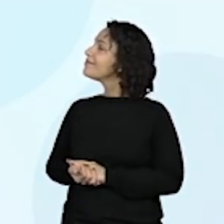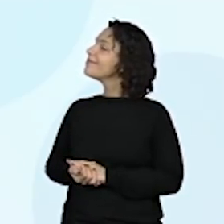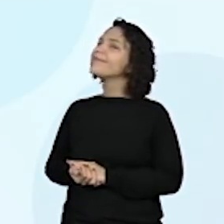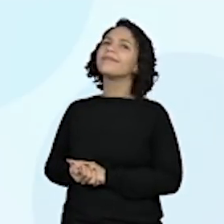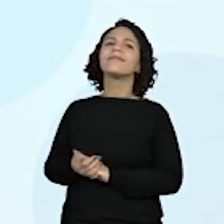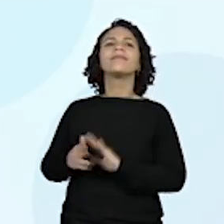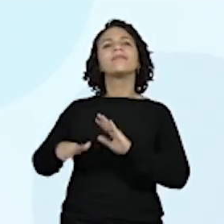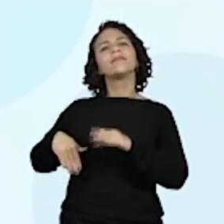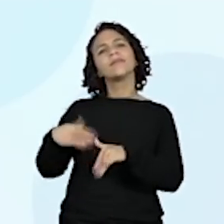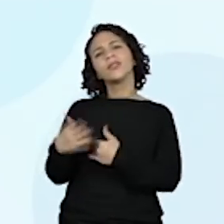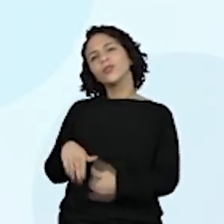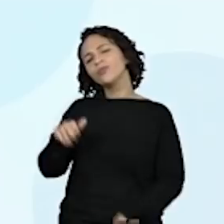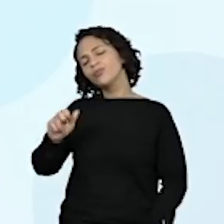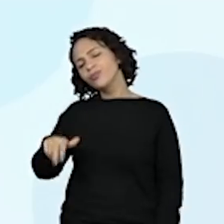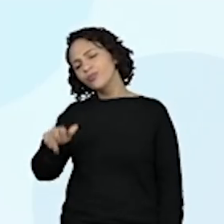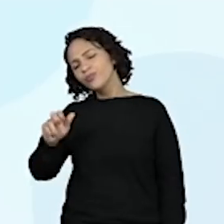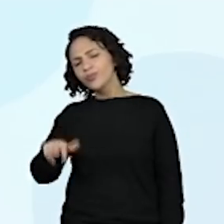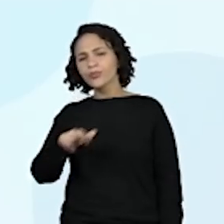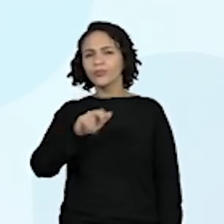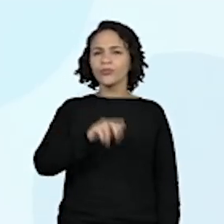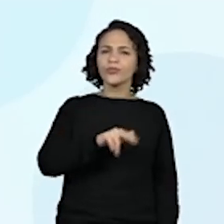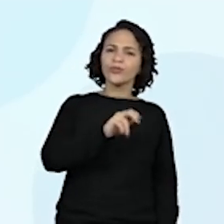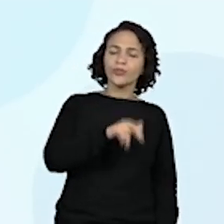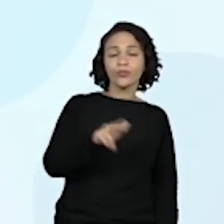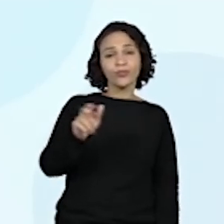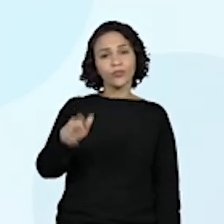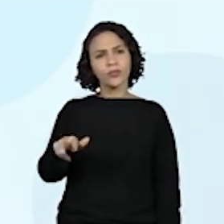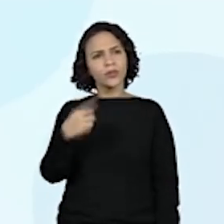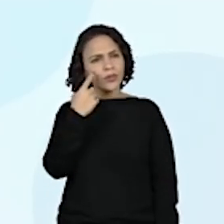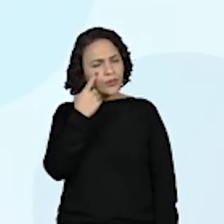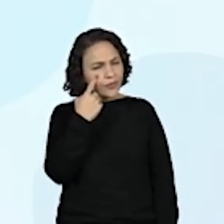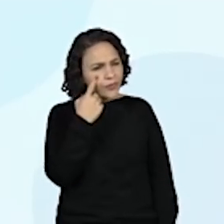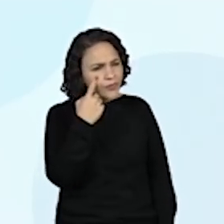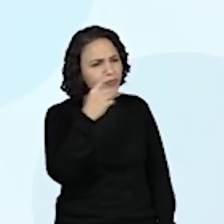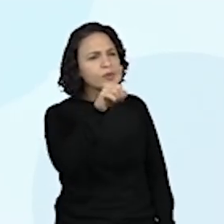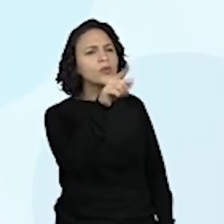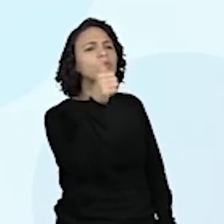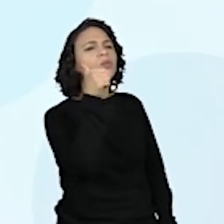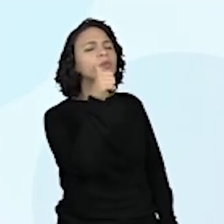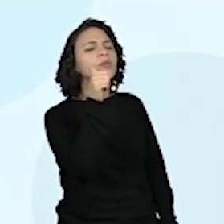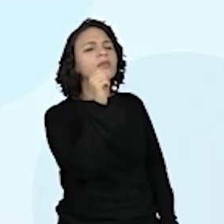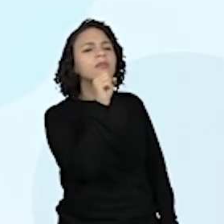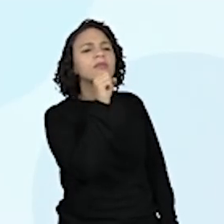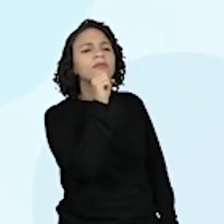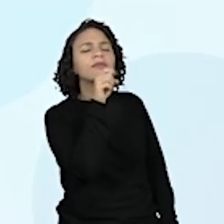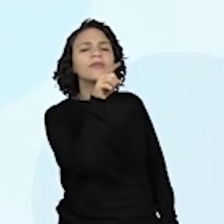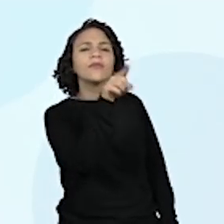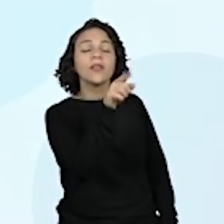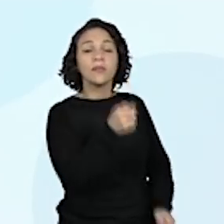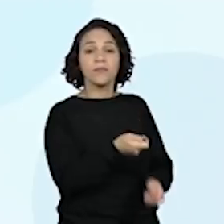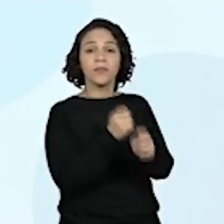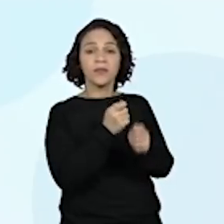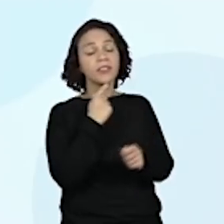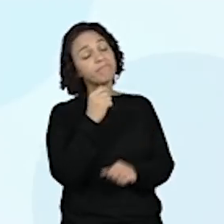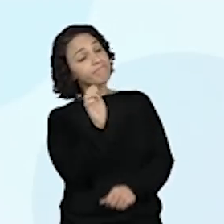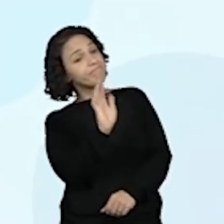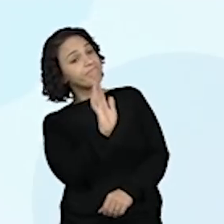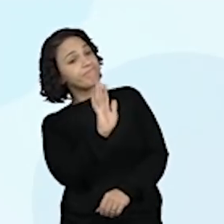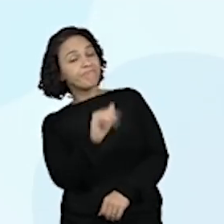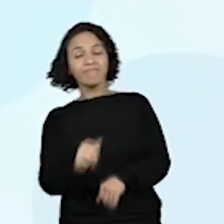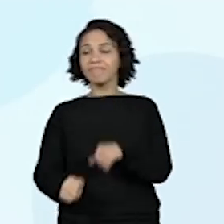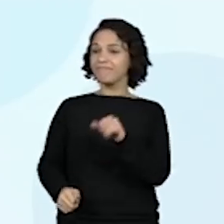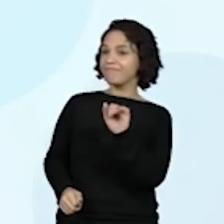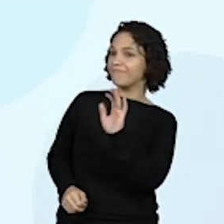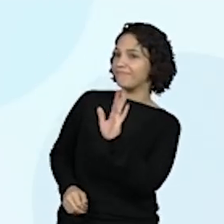Depois de caminhar muito, avistou uma senhora a pescar. Elas se cumprimentaram.